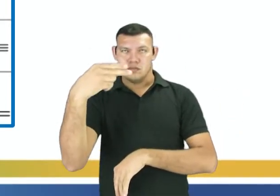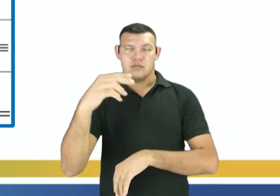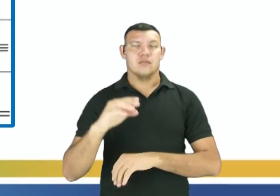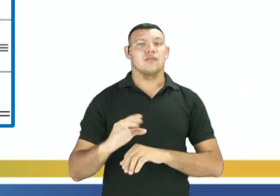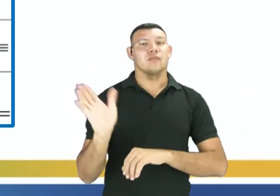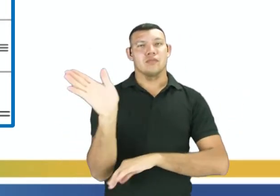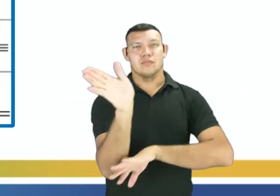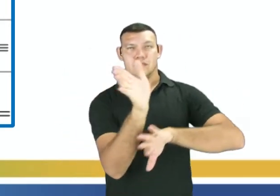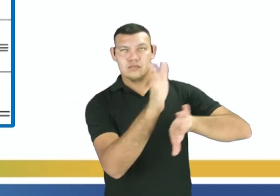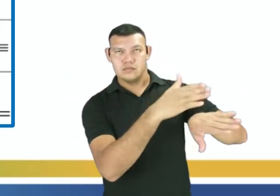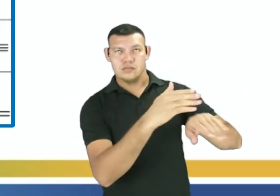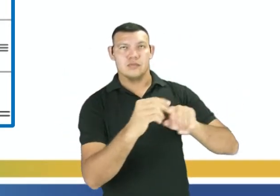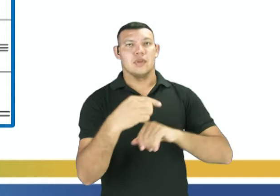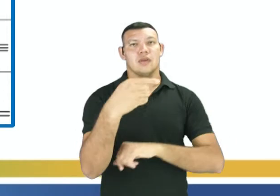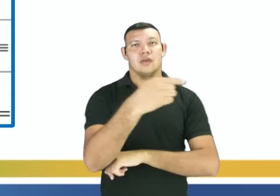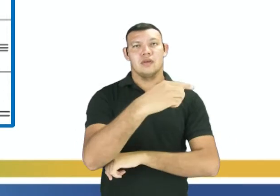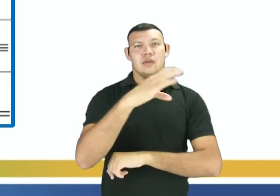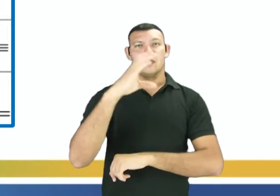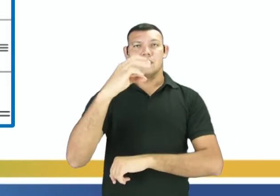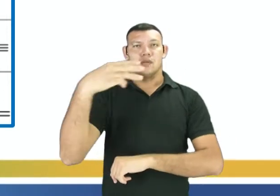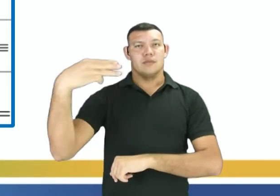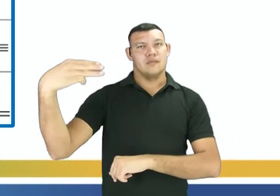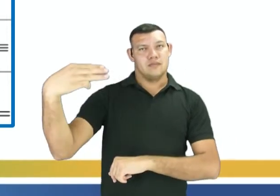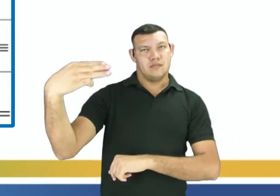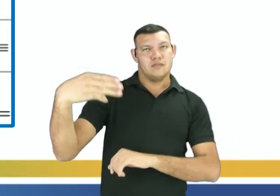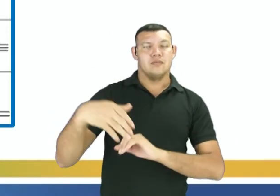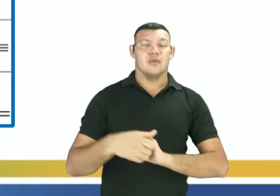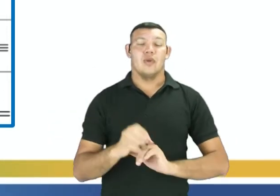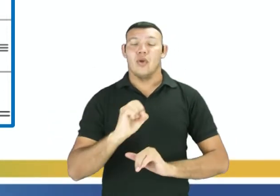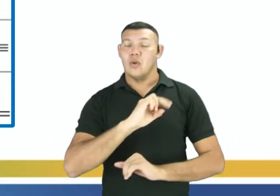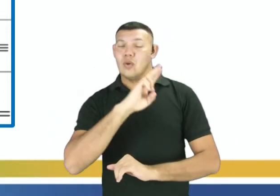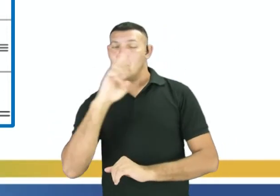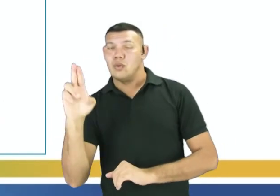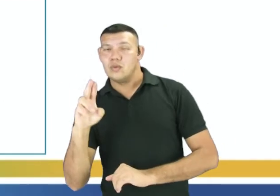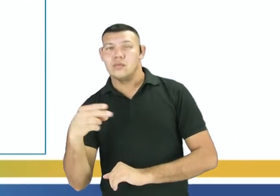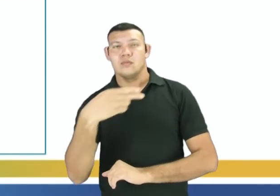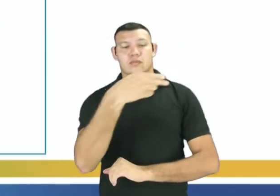tripla e duas ligações duplas, como vocês viram na aula passada.